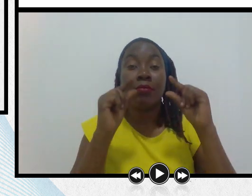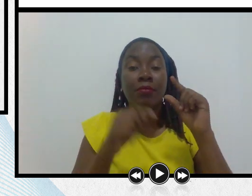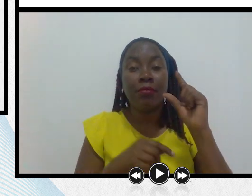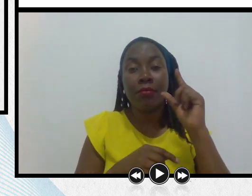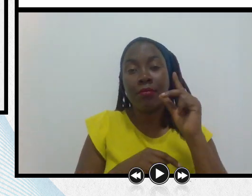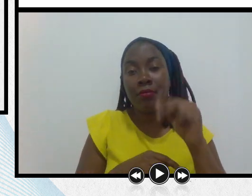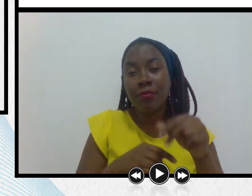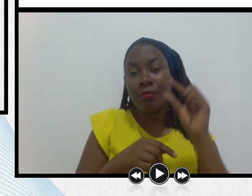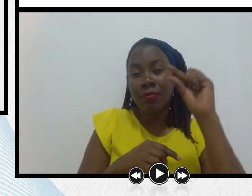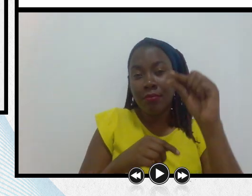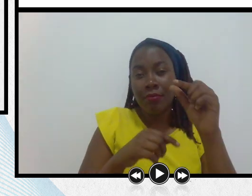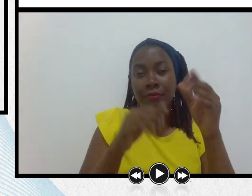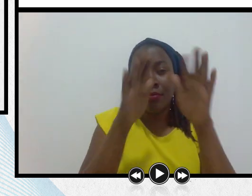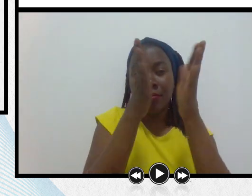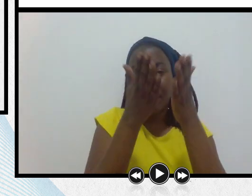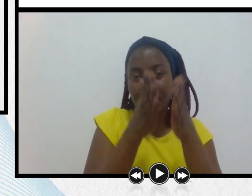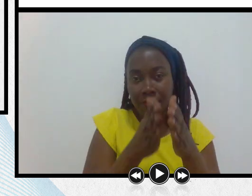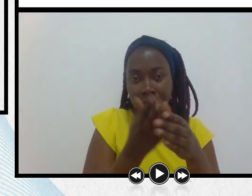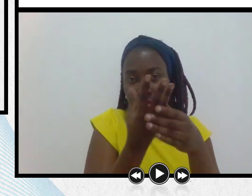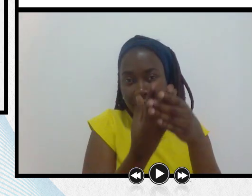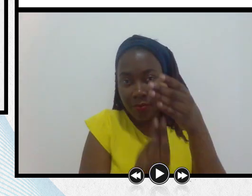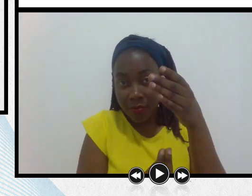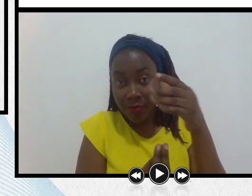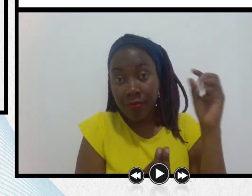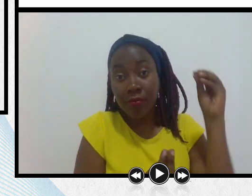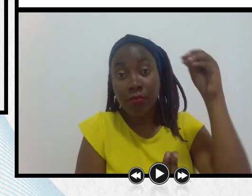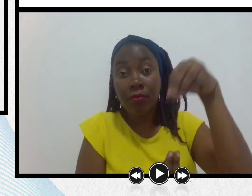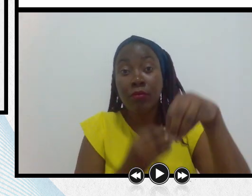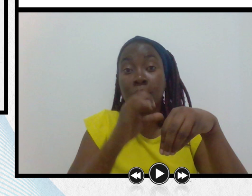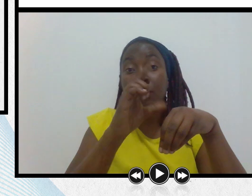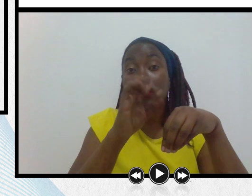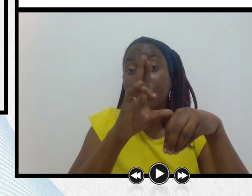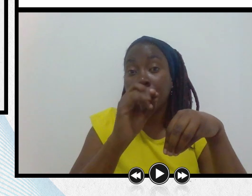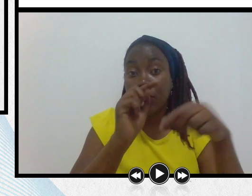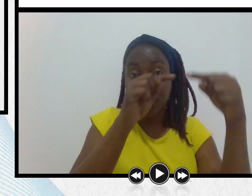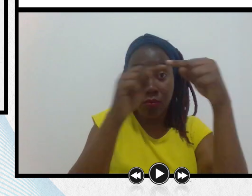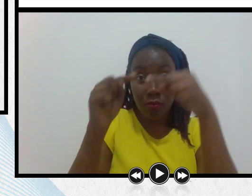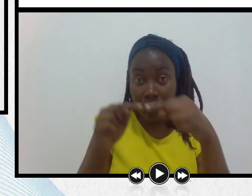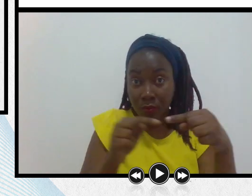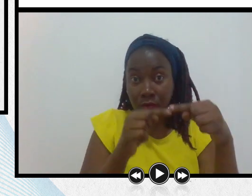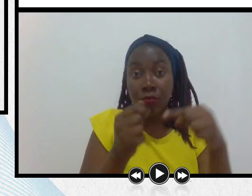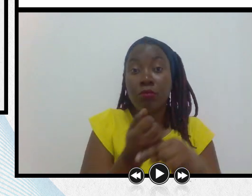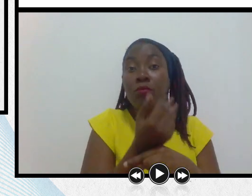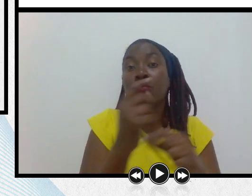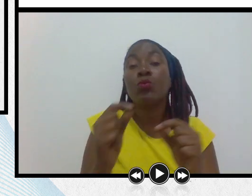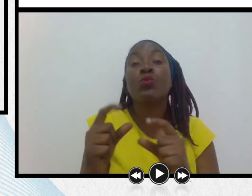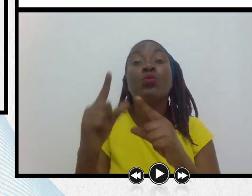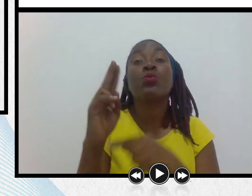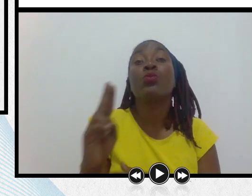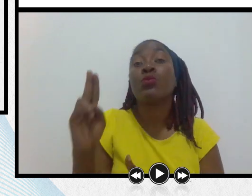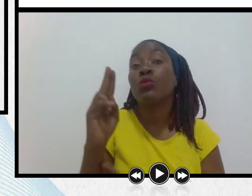funil, né? E o que acontece? Por meio desse funil, a gente coloca cloro na rede. A quantidade de cloro que a